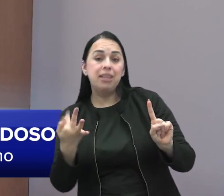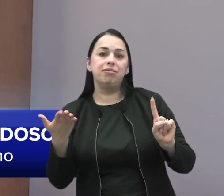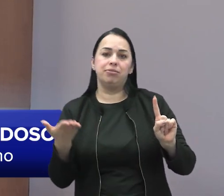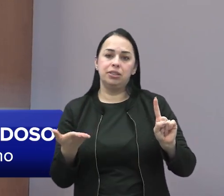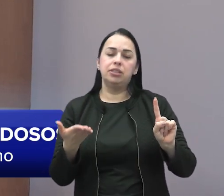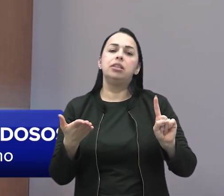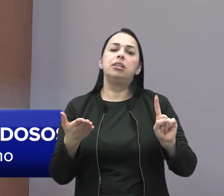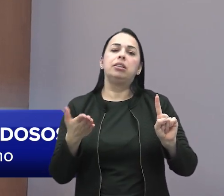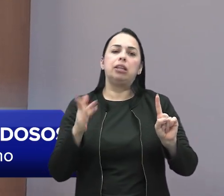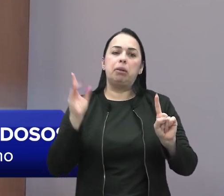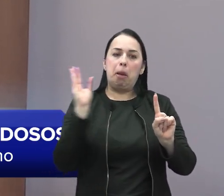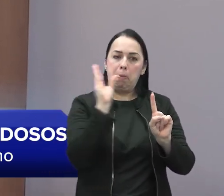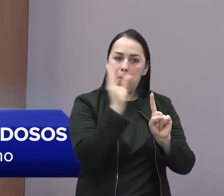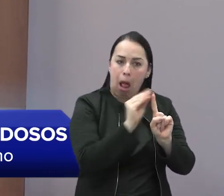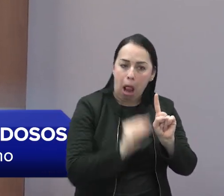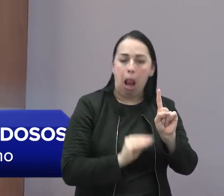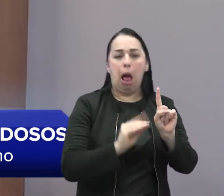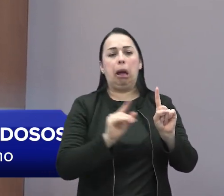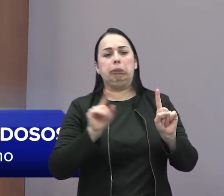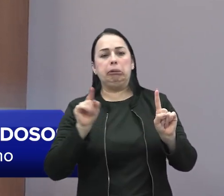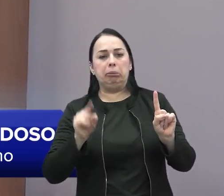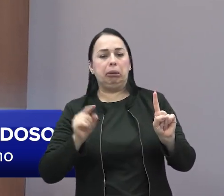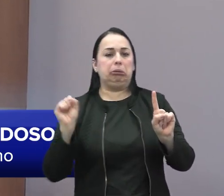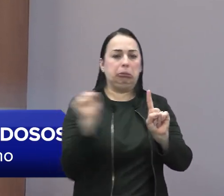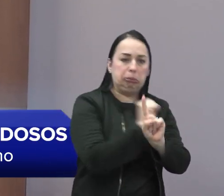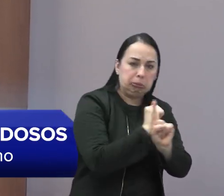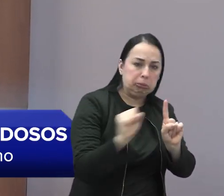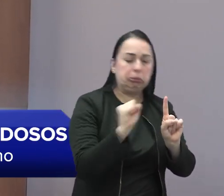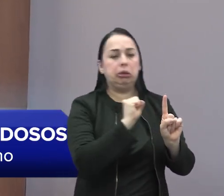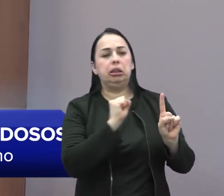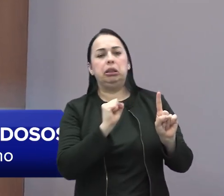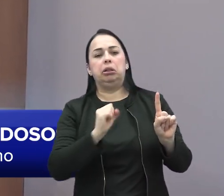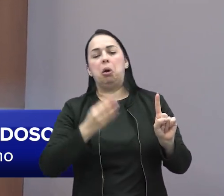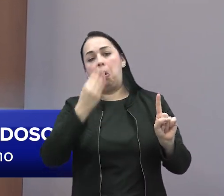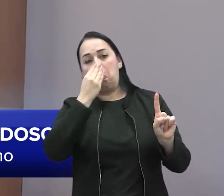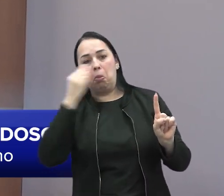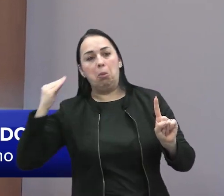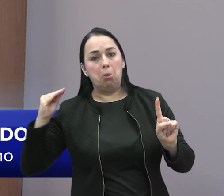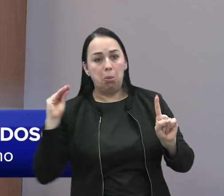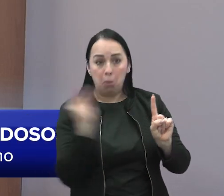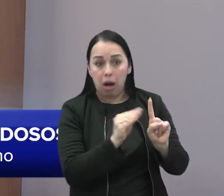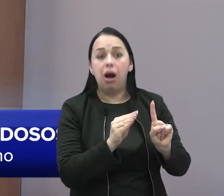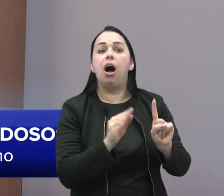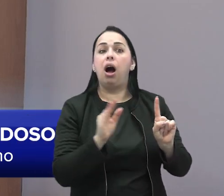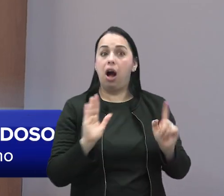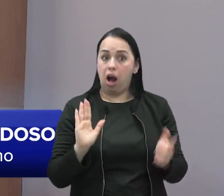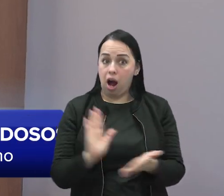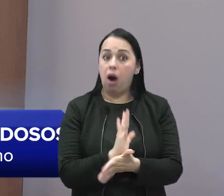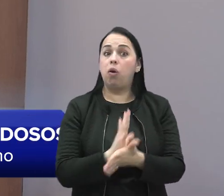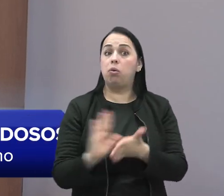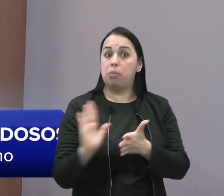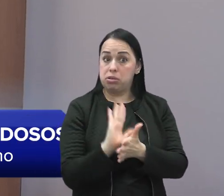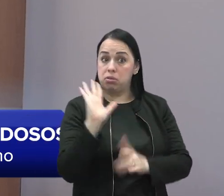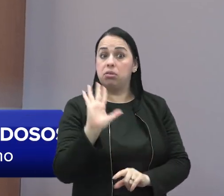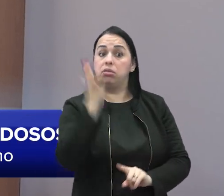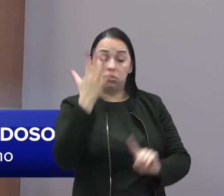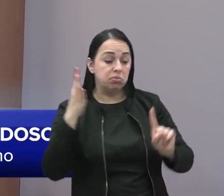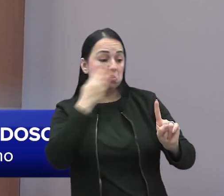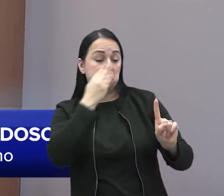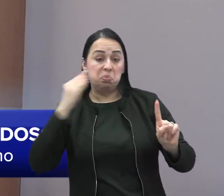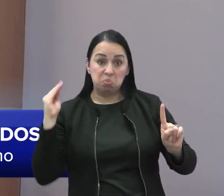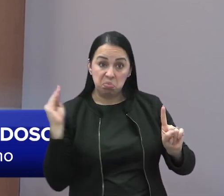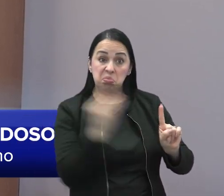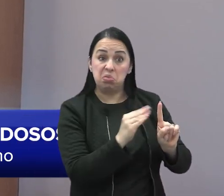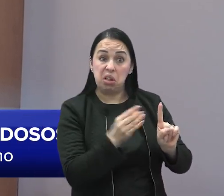idosa. Tanto no abuso físico, quanto psicológico, quanto na negligência, que nós também temos índices